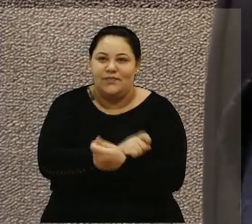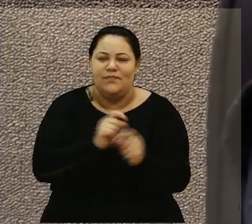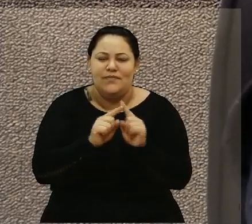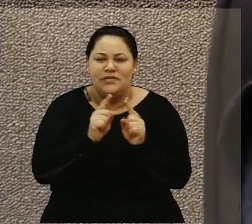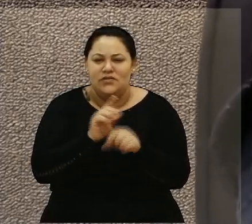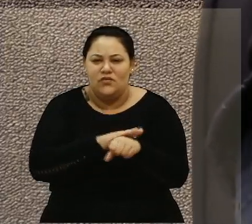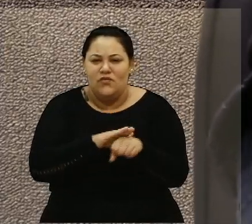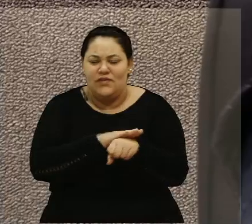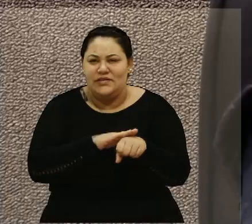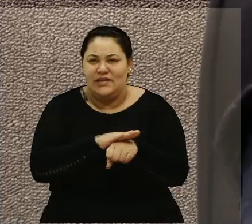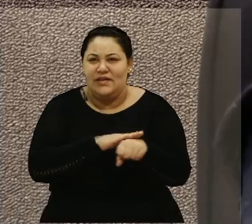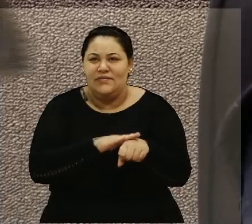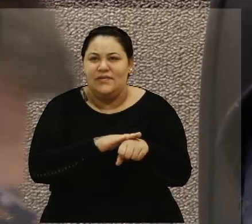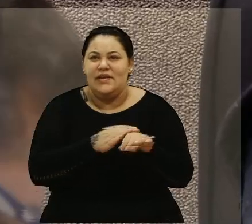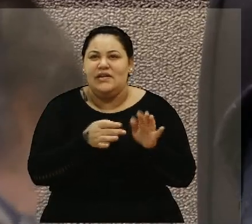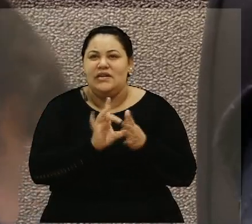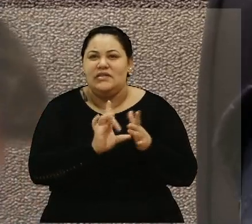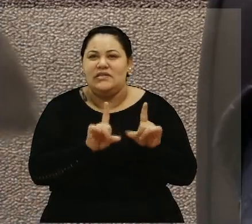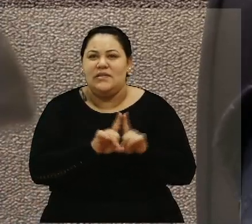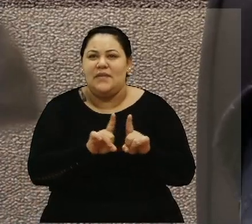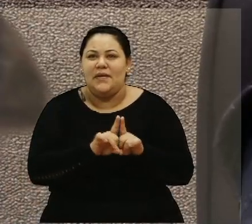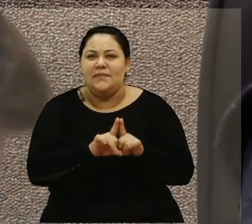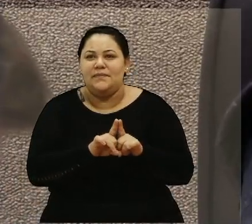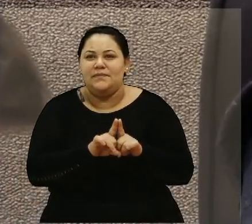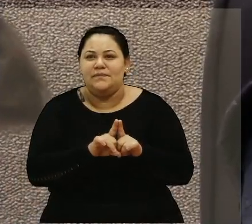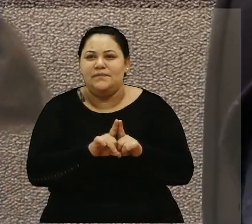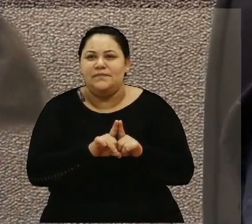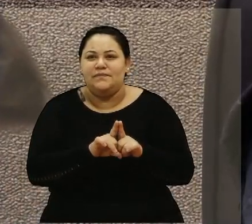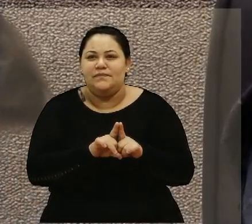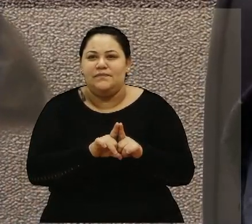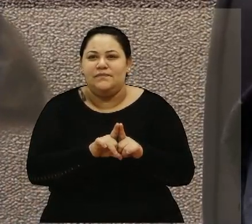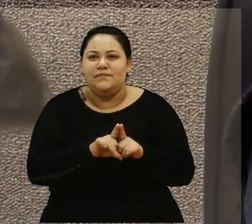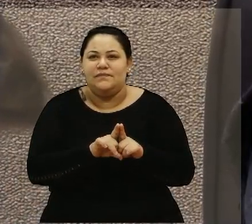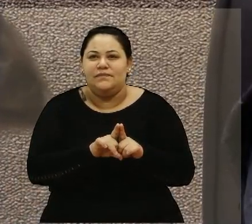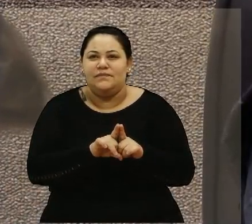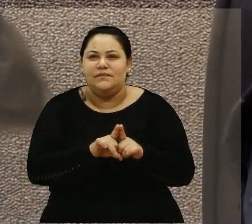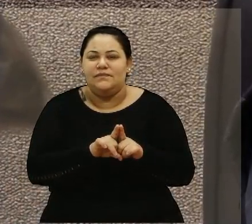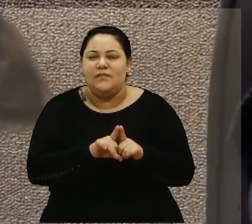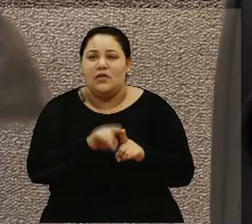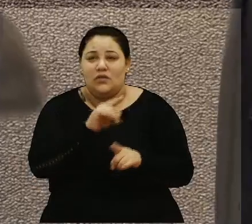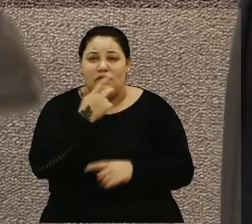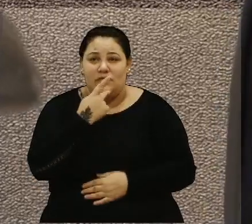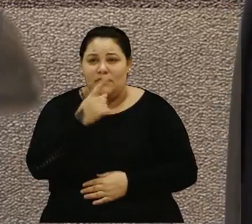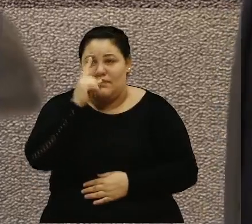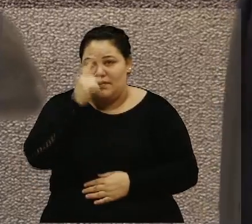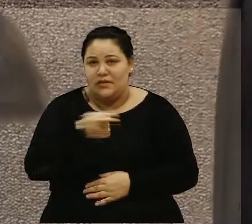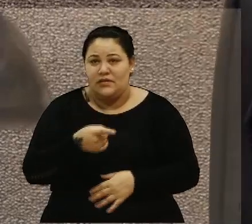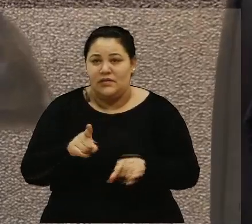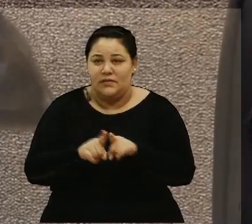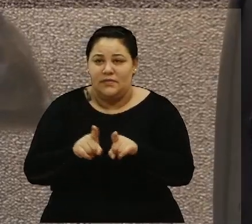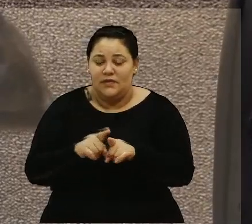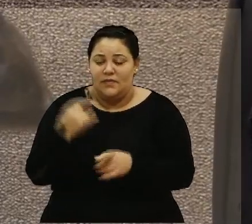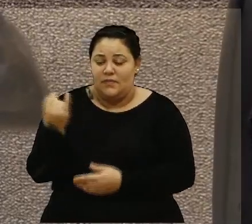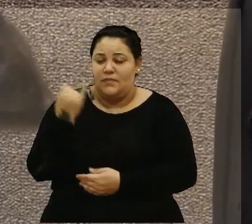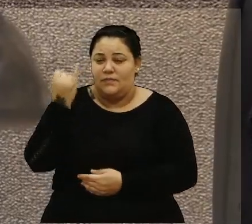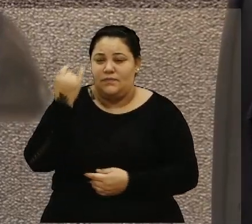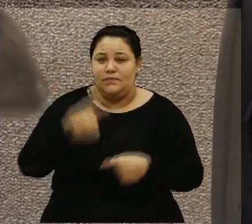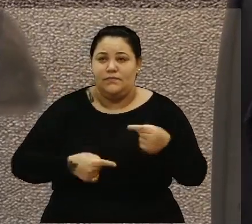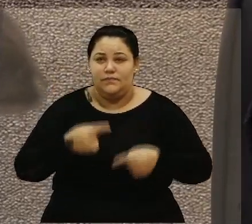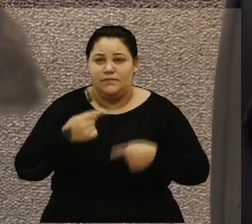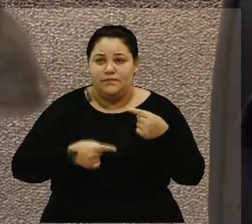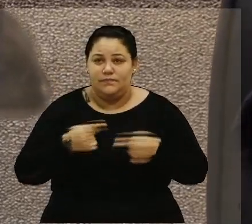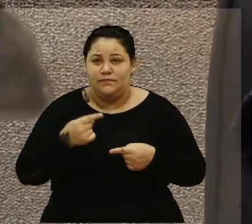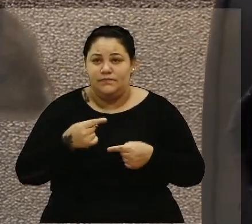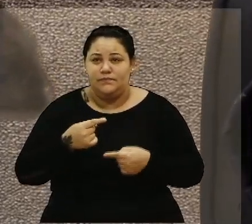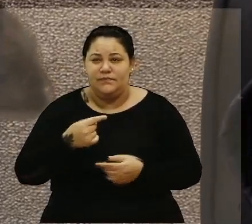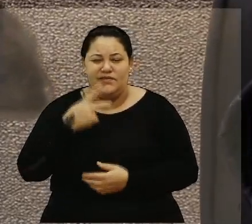Vossa Excelência que também há um encontro, e talvez o senhor está comandando essa importante, acho que é o senhor, o vereador